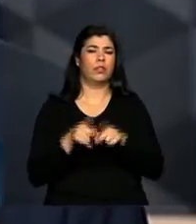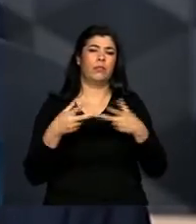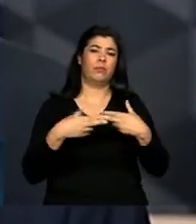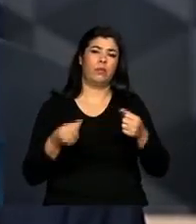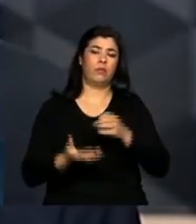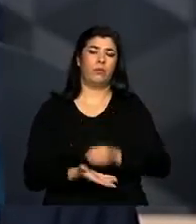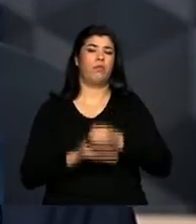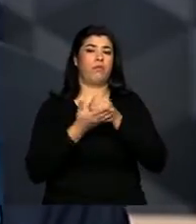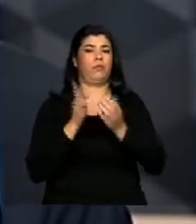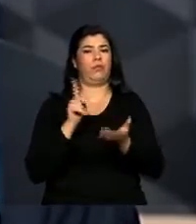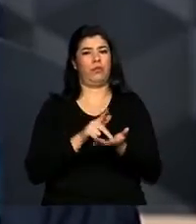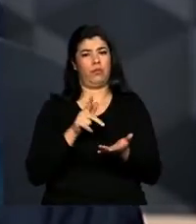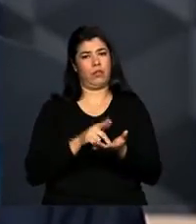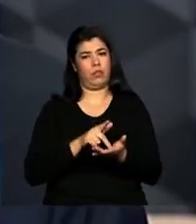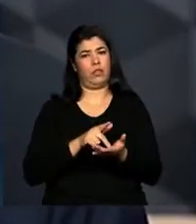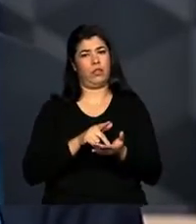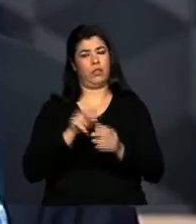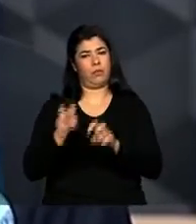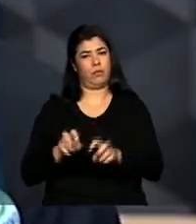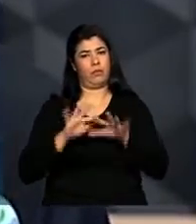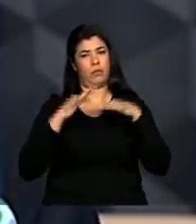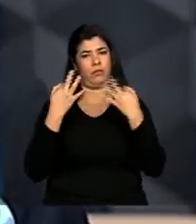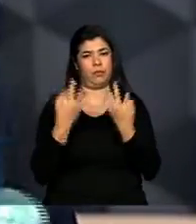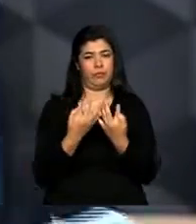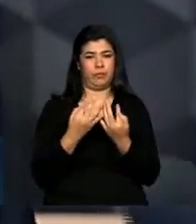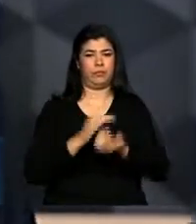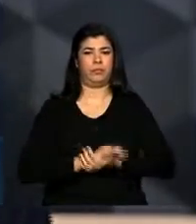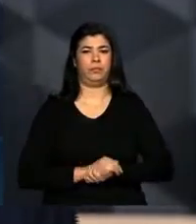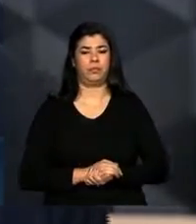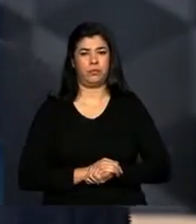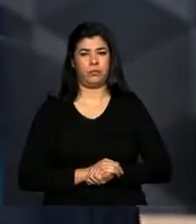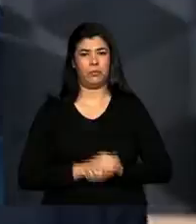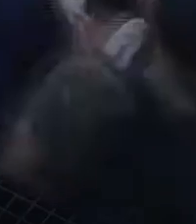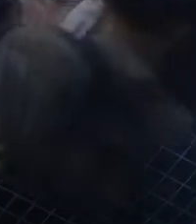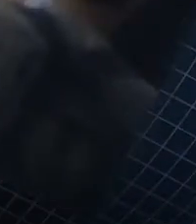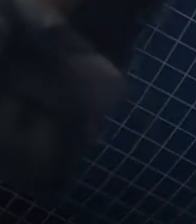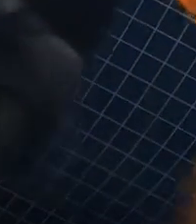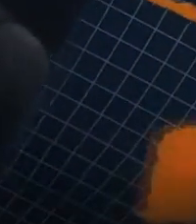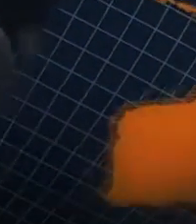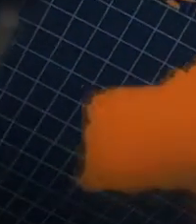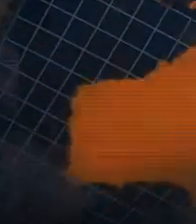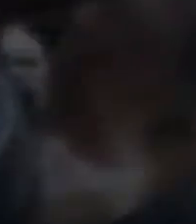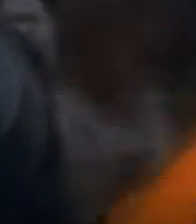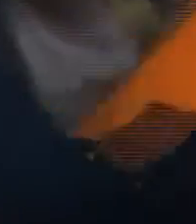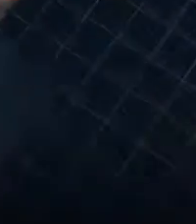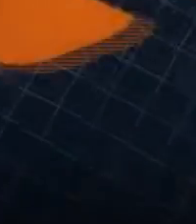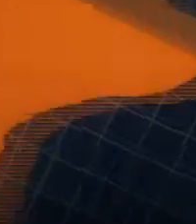efetivo à agricultura familiar no país. Certo, ministro. Okay. Muito obrigado.